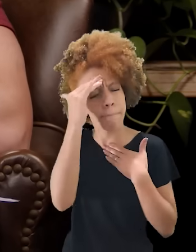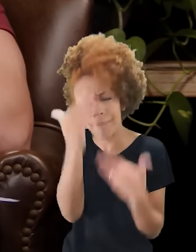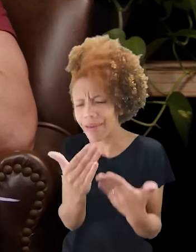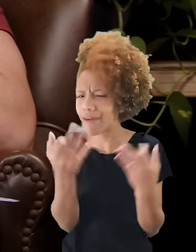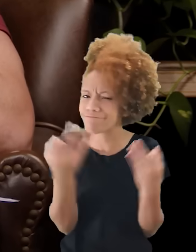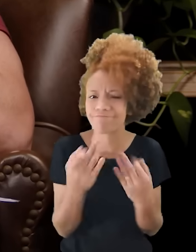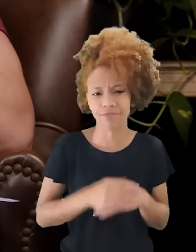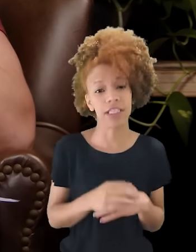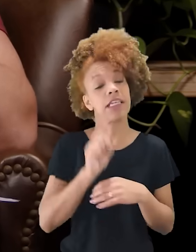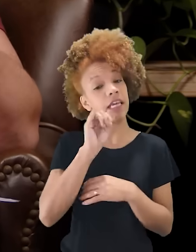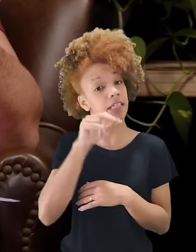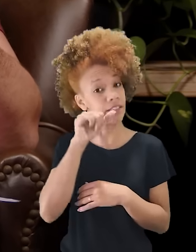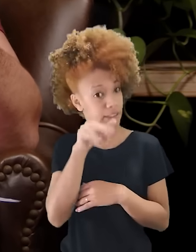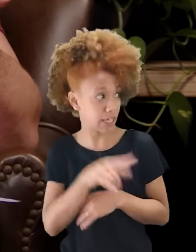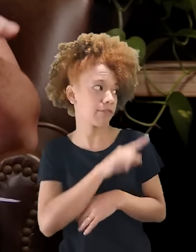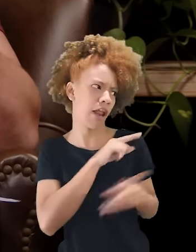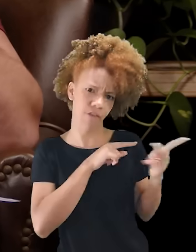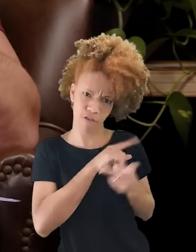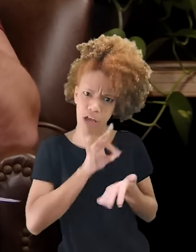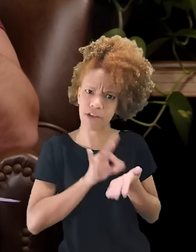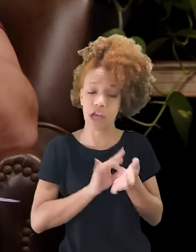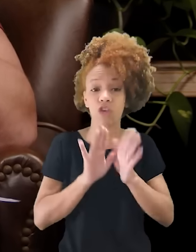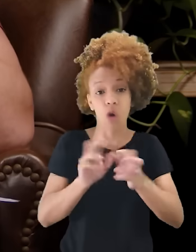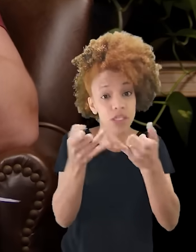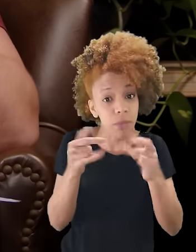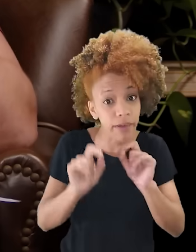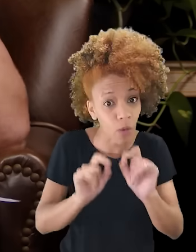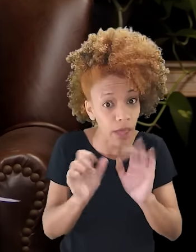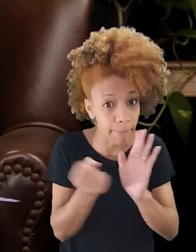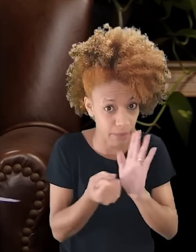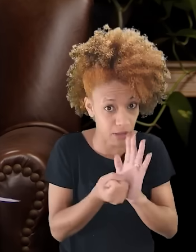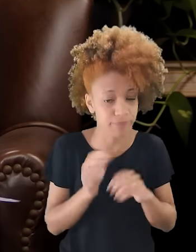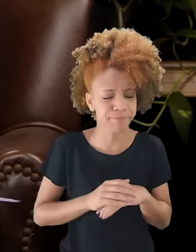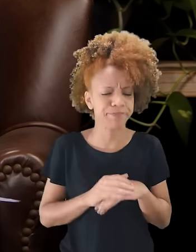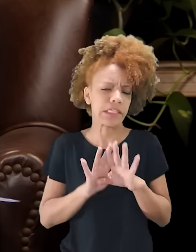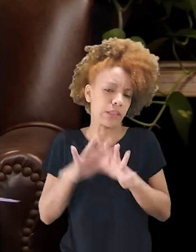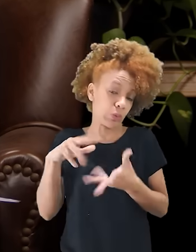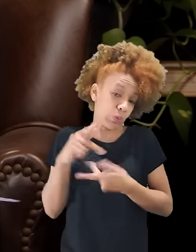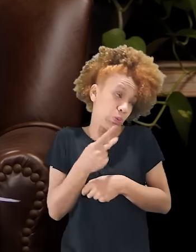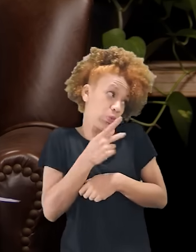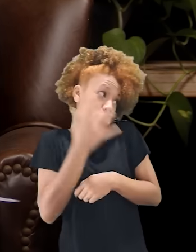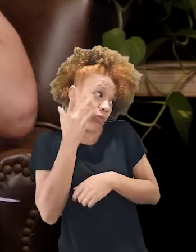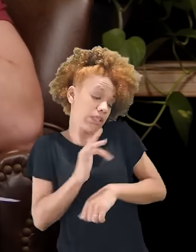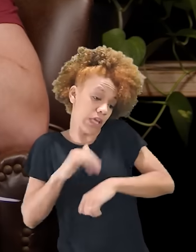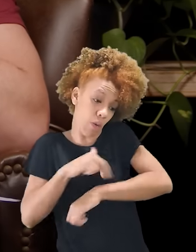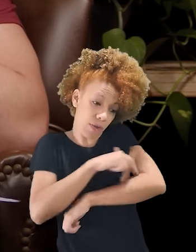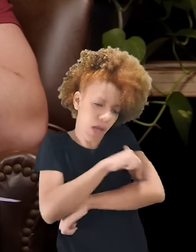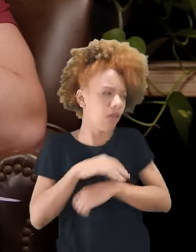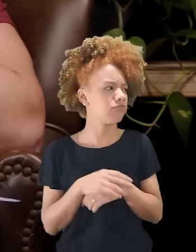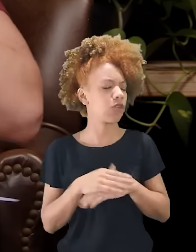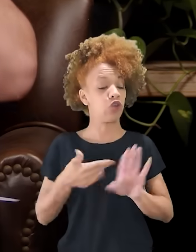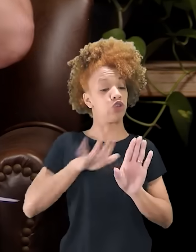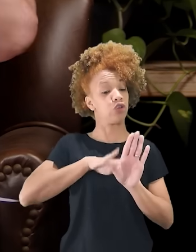falar da insider e ela vai ser sincera porque a gente precisa da sinceridade a insider é o seguinte eu não sei se tá entrando no seu universo seu universo de moda de